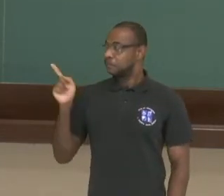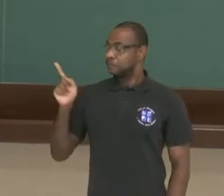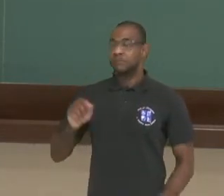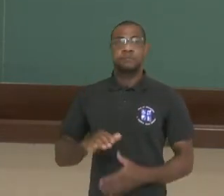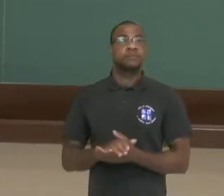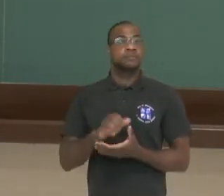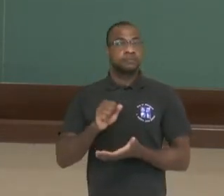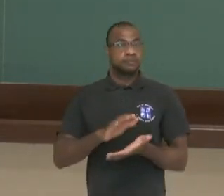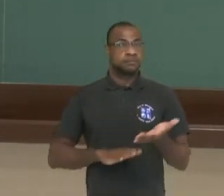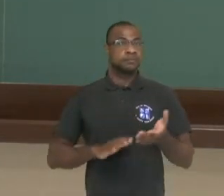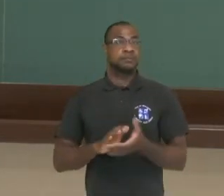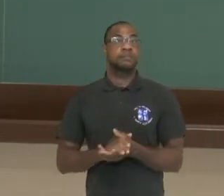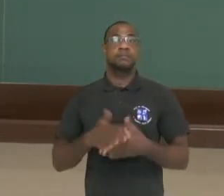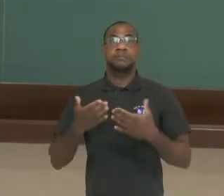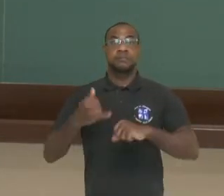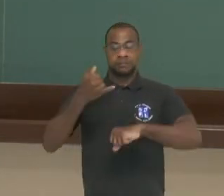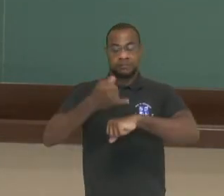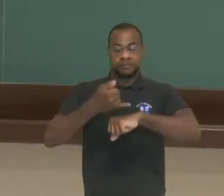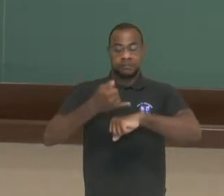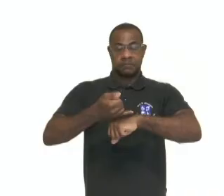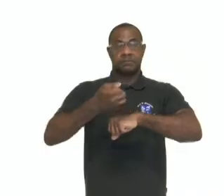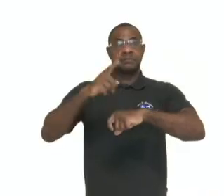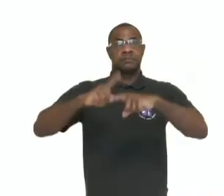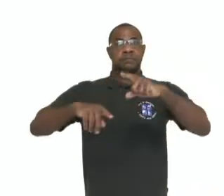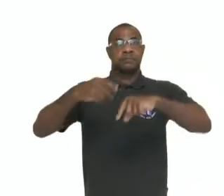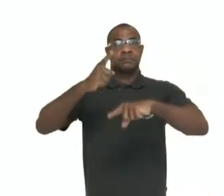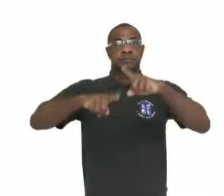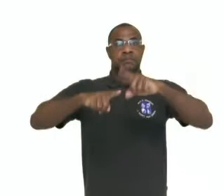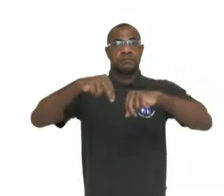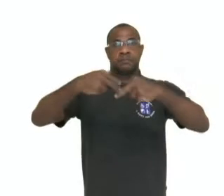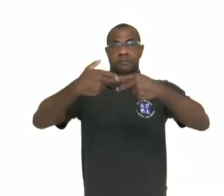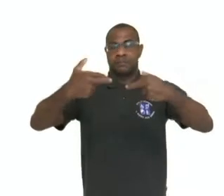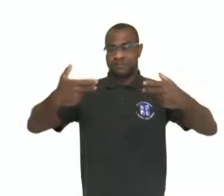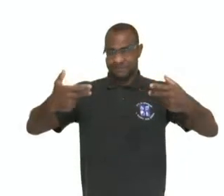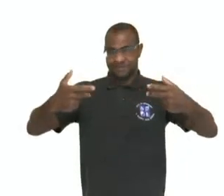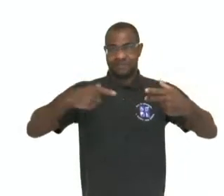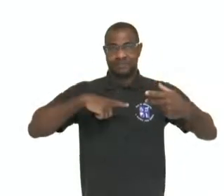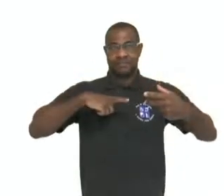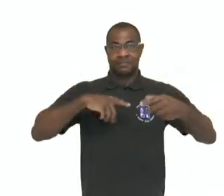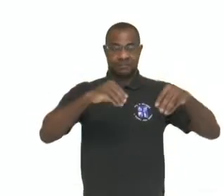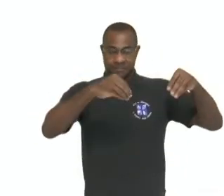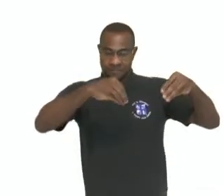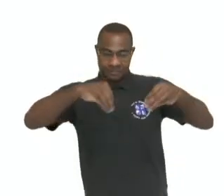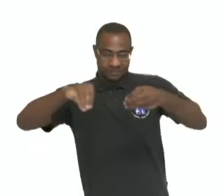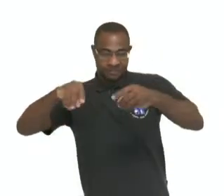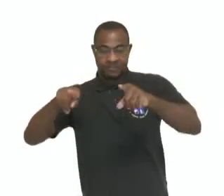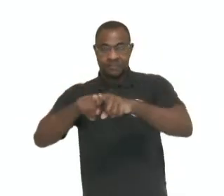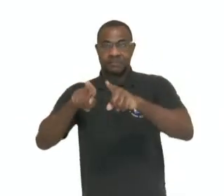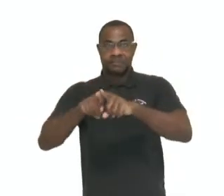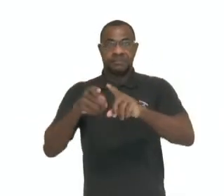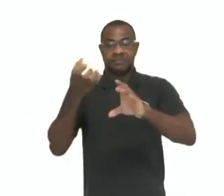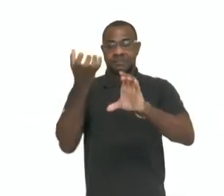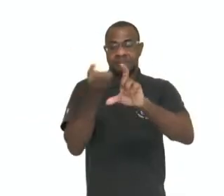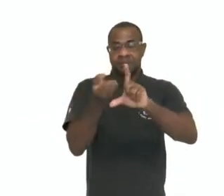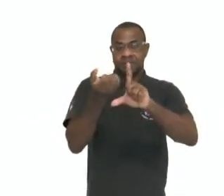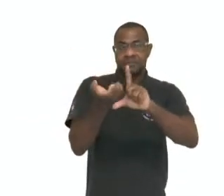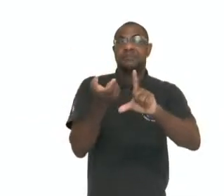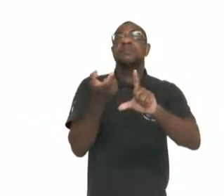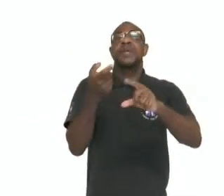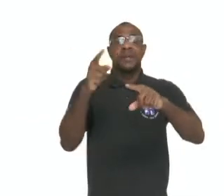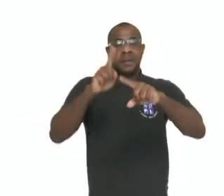essa atividade aqui. Sobre os materiais condutores e materiais isolantes